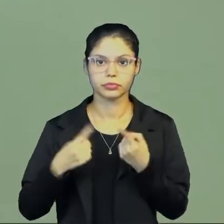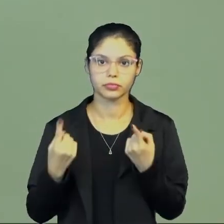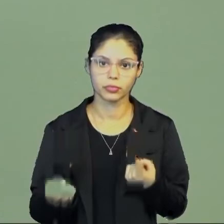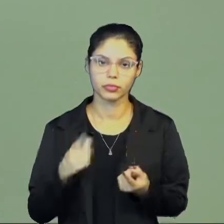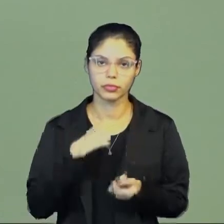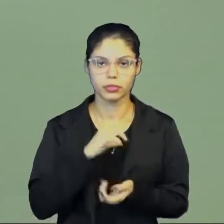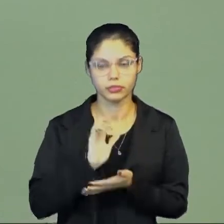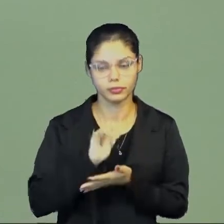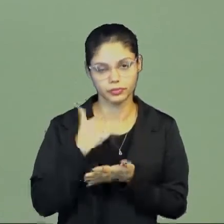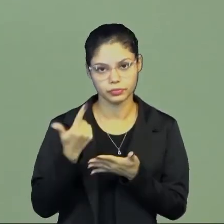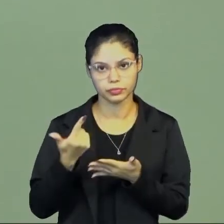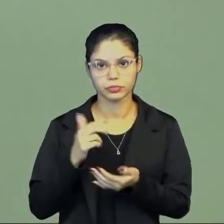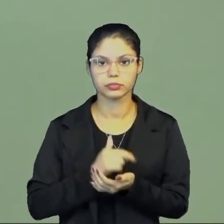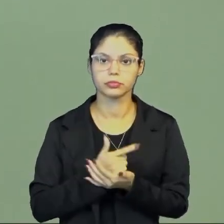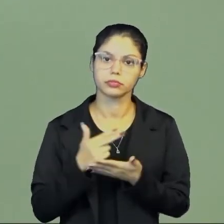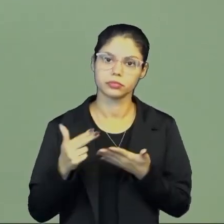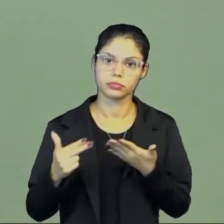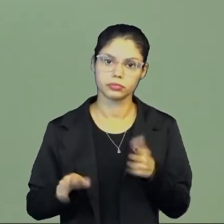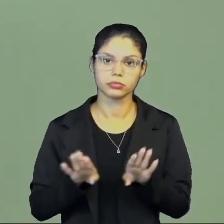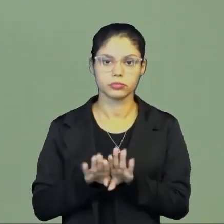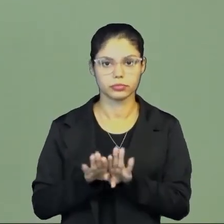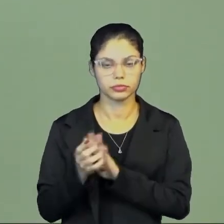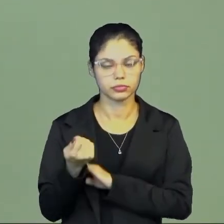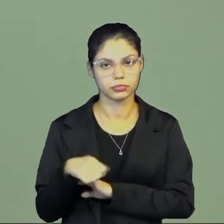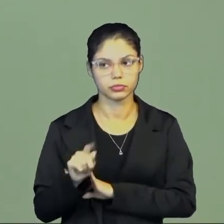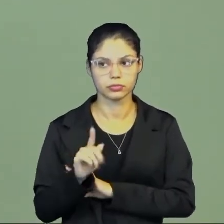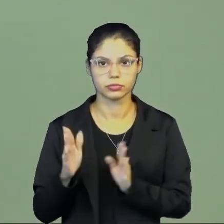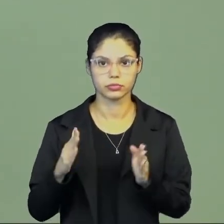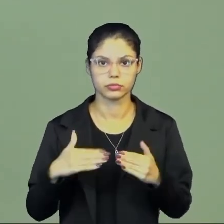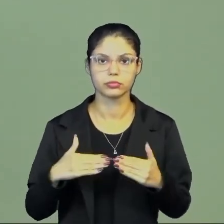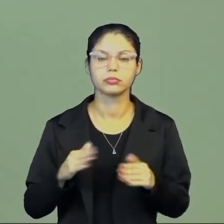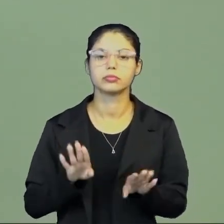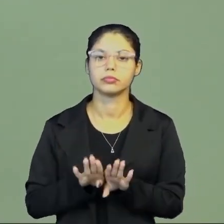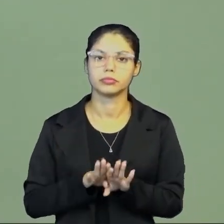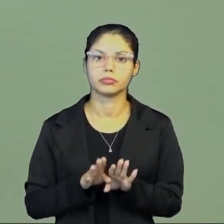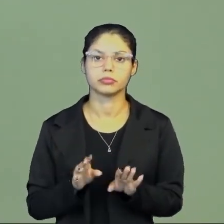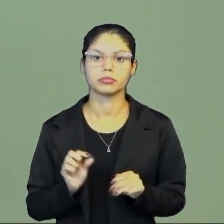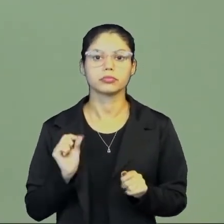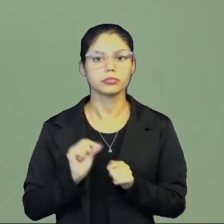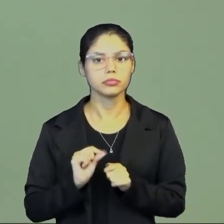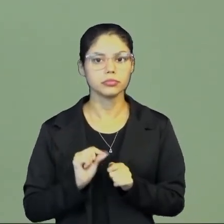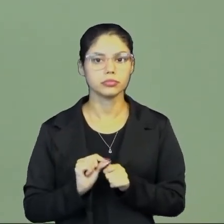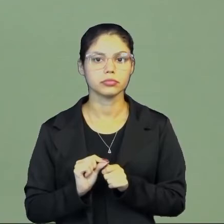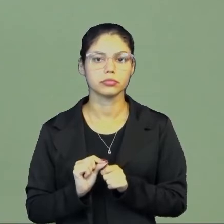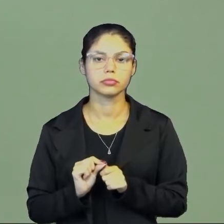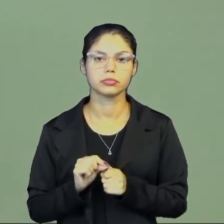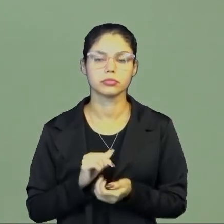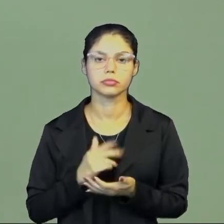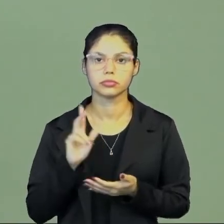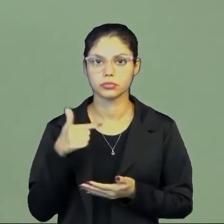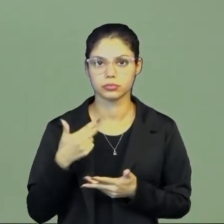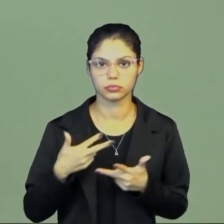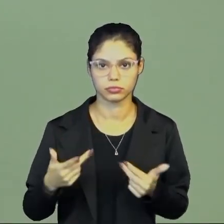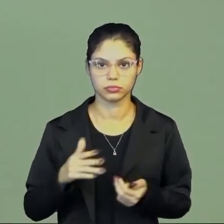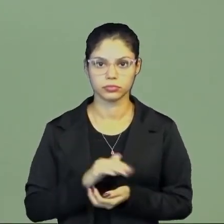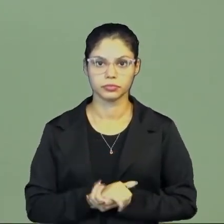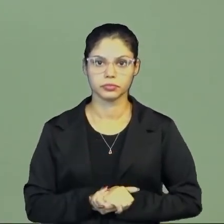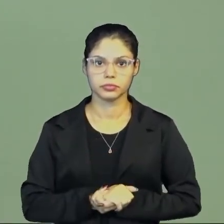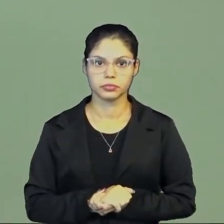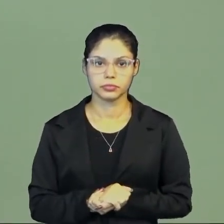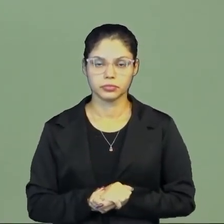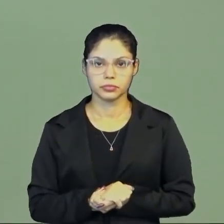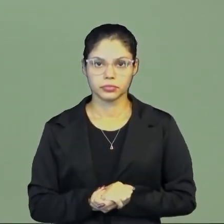Mas existem outros casos que ela não precisa se fechar para dar forma a outra coisa,